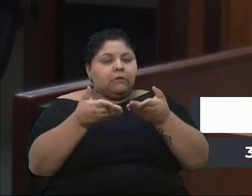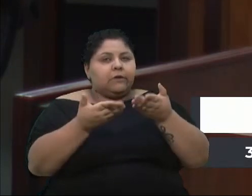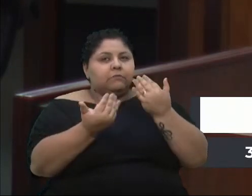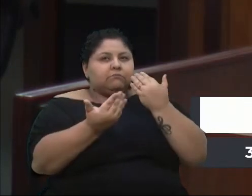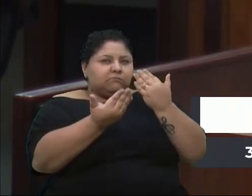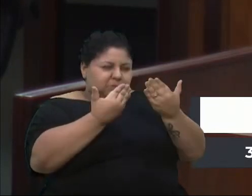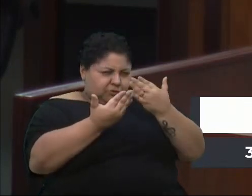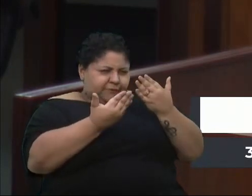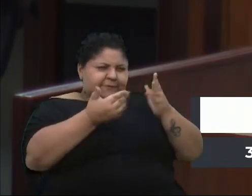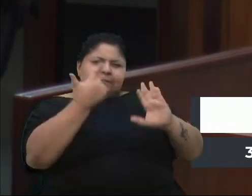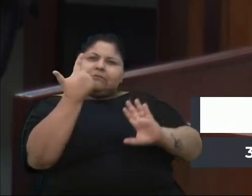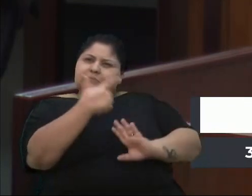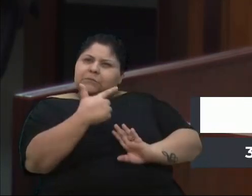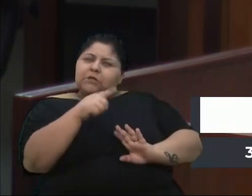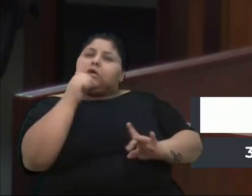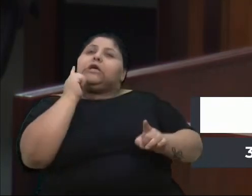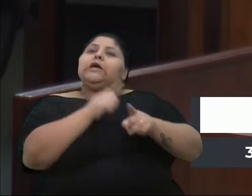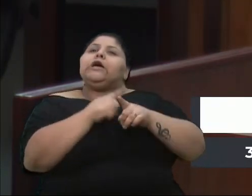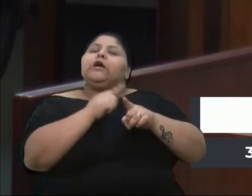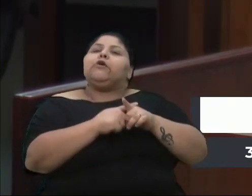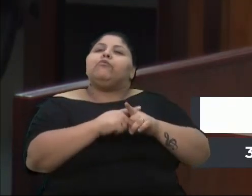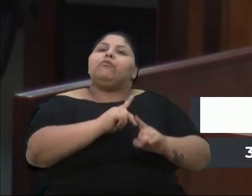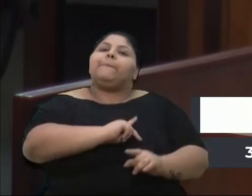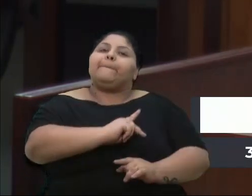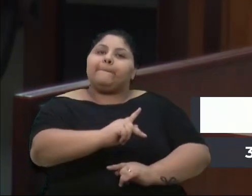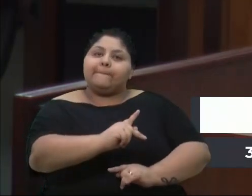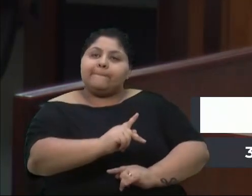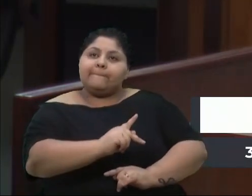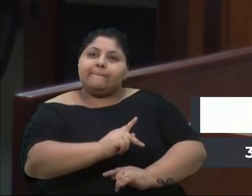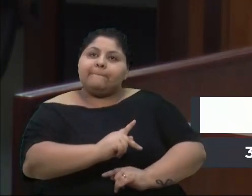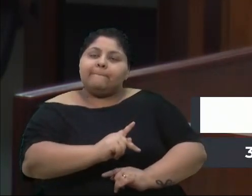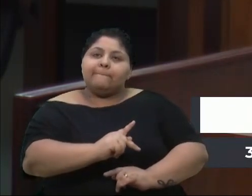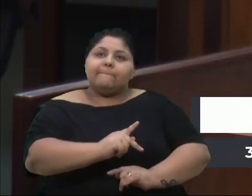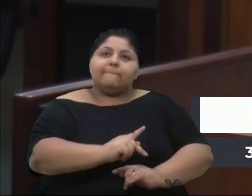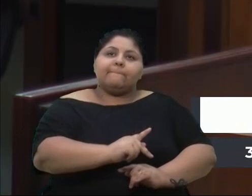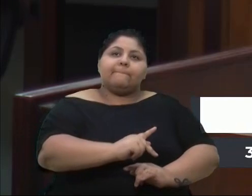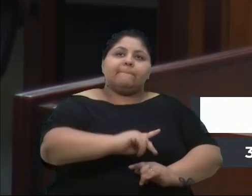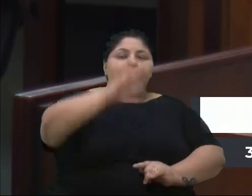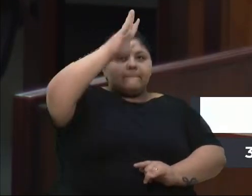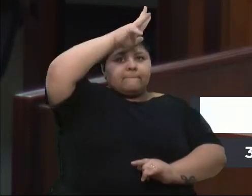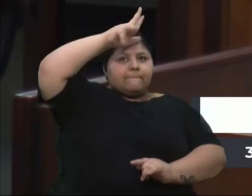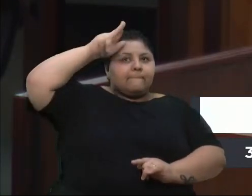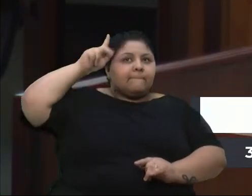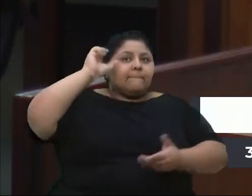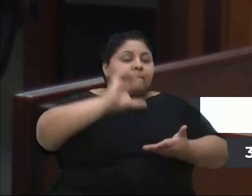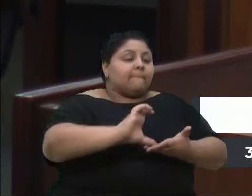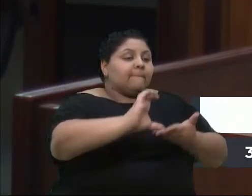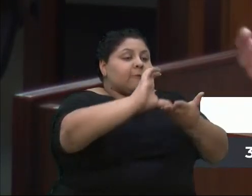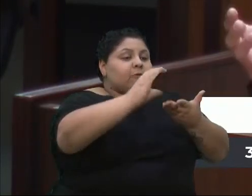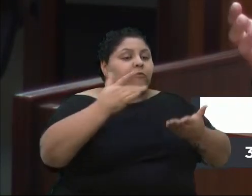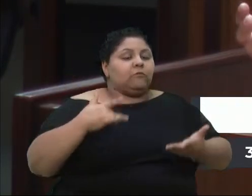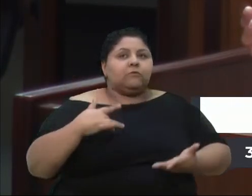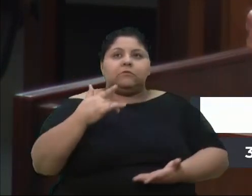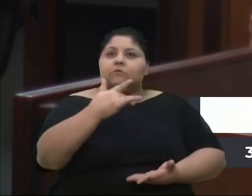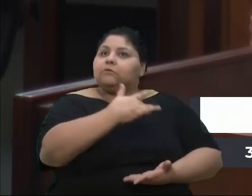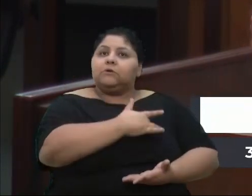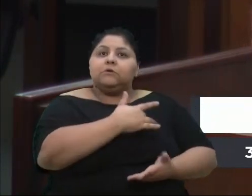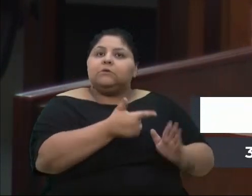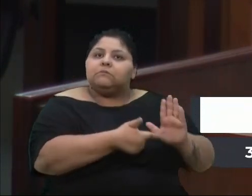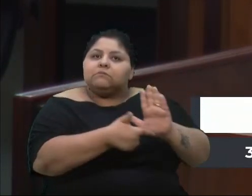novamente. Por que que o presidente municipal do Conselho de Saúde de Caxias do Sul não se